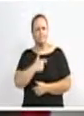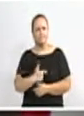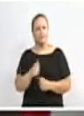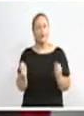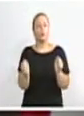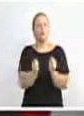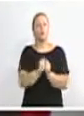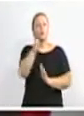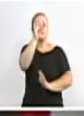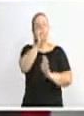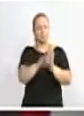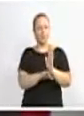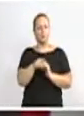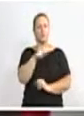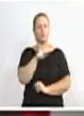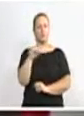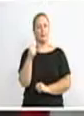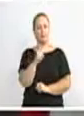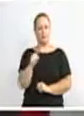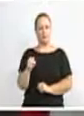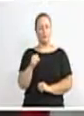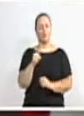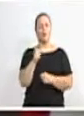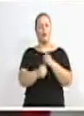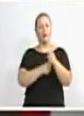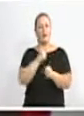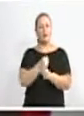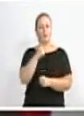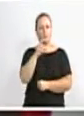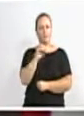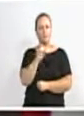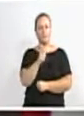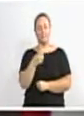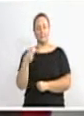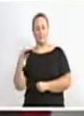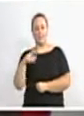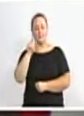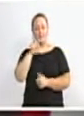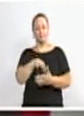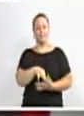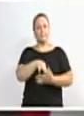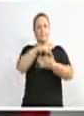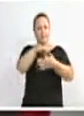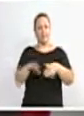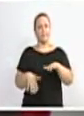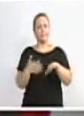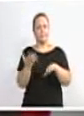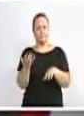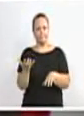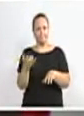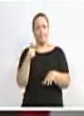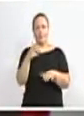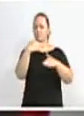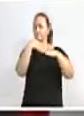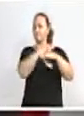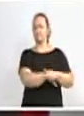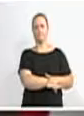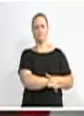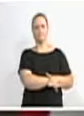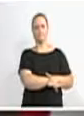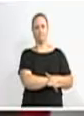78 de 2003, lida no Congresso Nacional em 10 de abril de 2003, arquivou esta iniciativa deles.